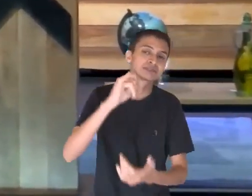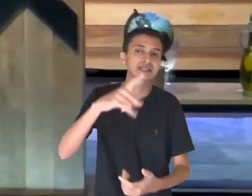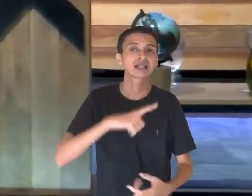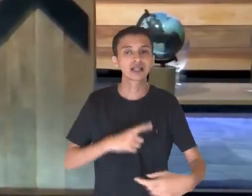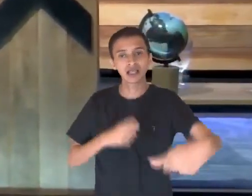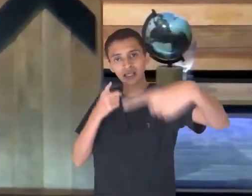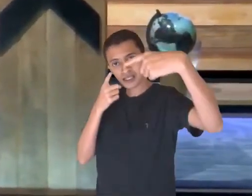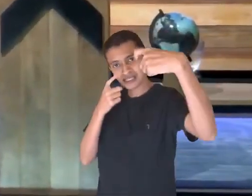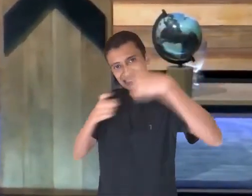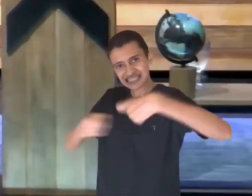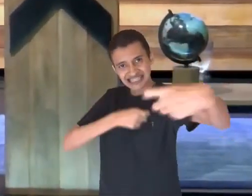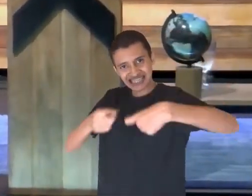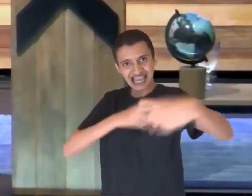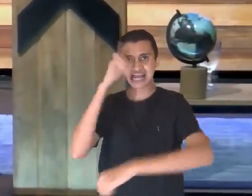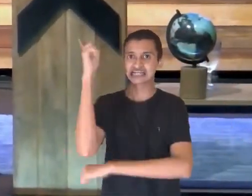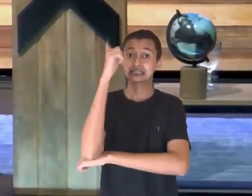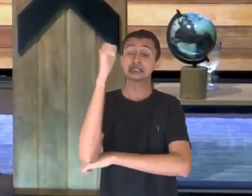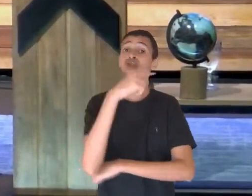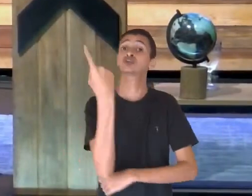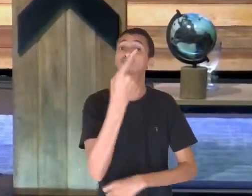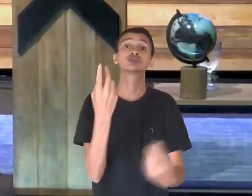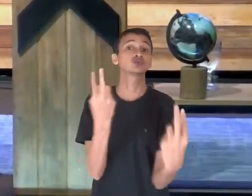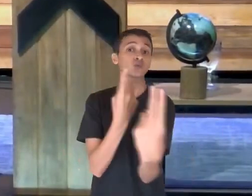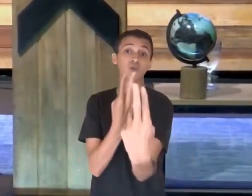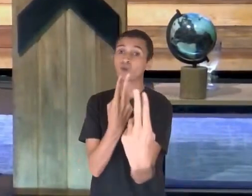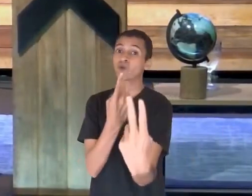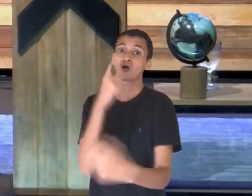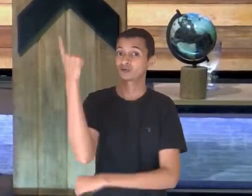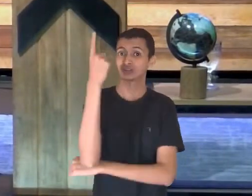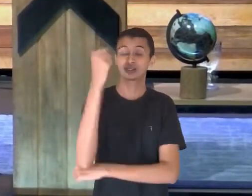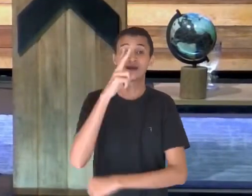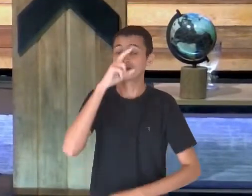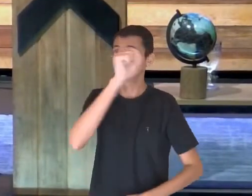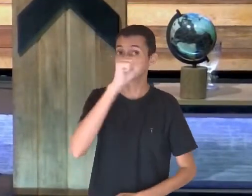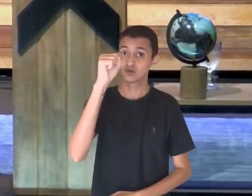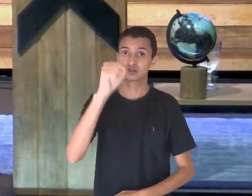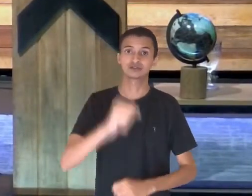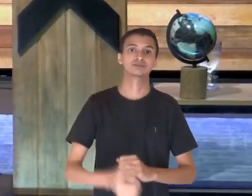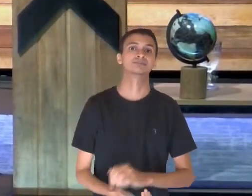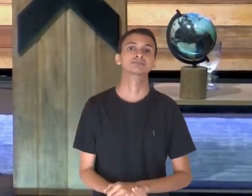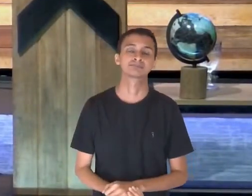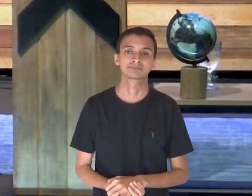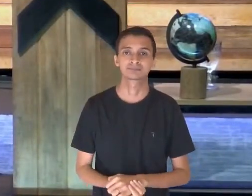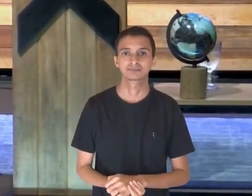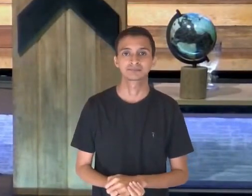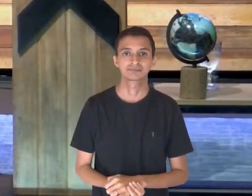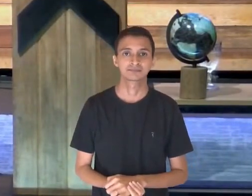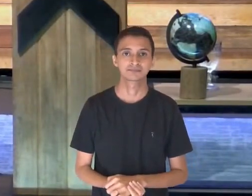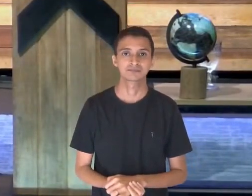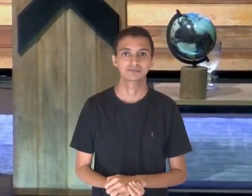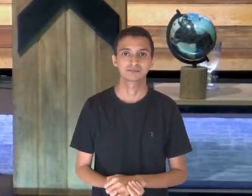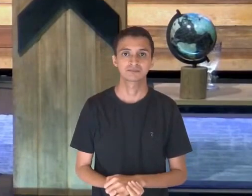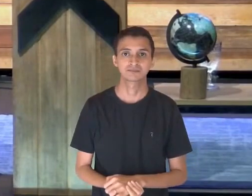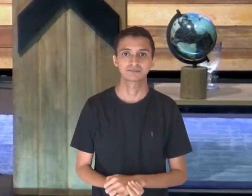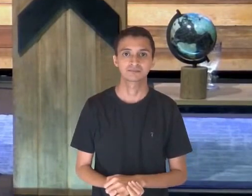não formos gigantes.